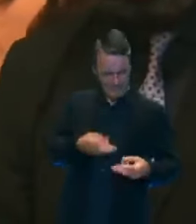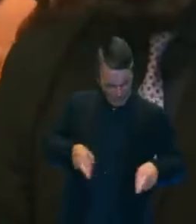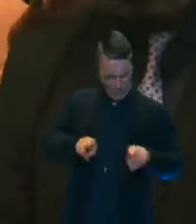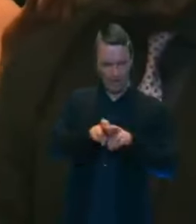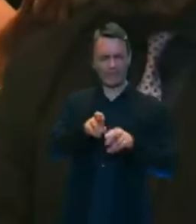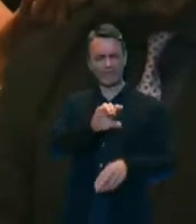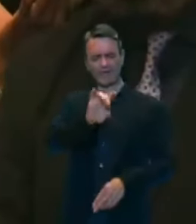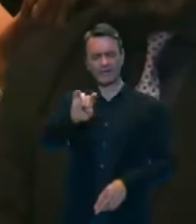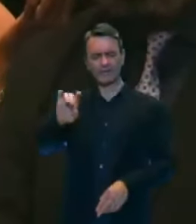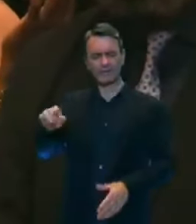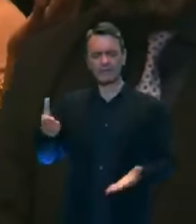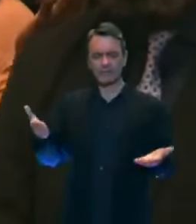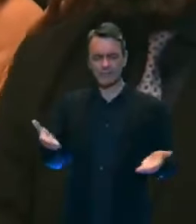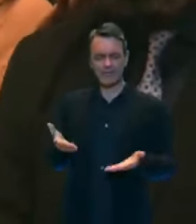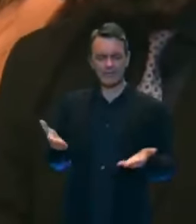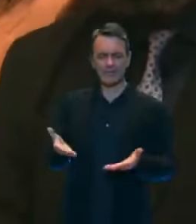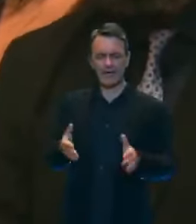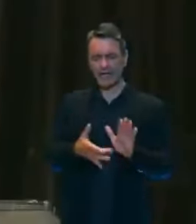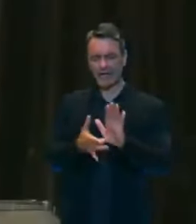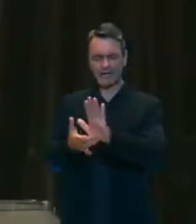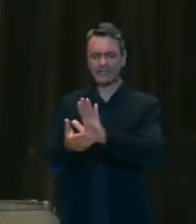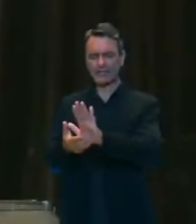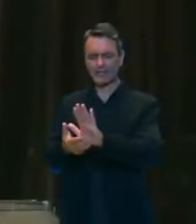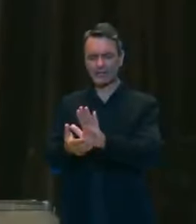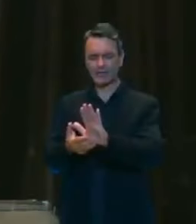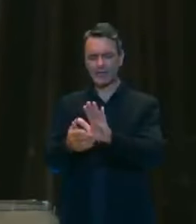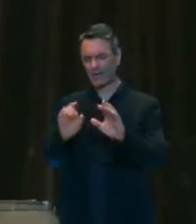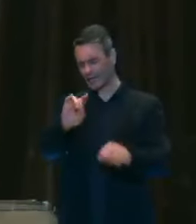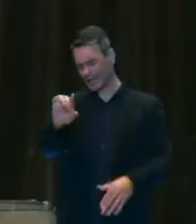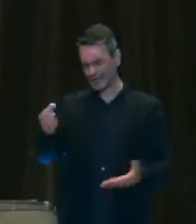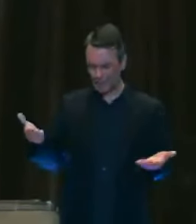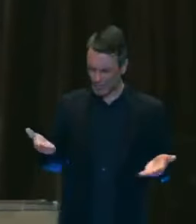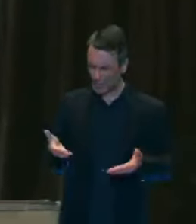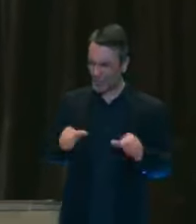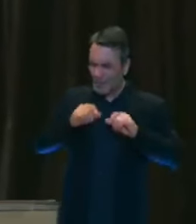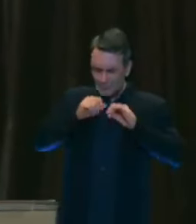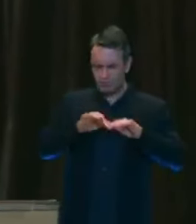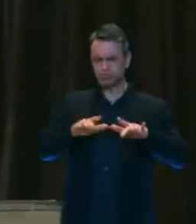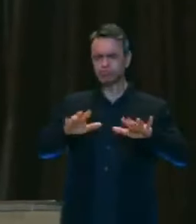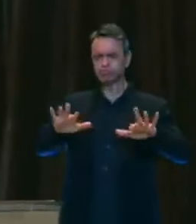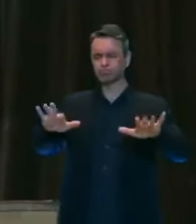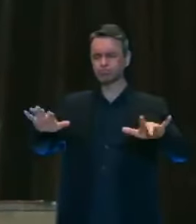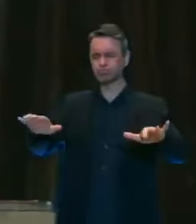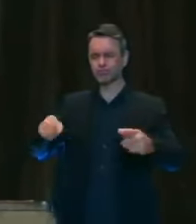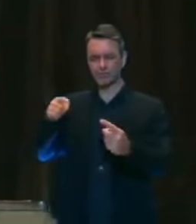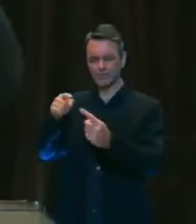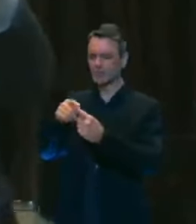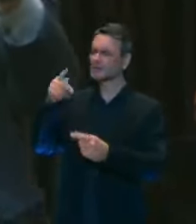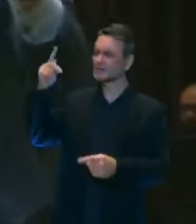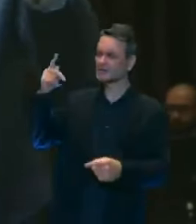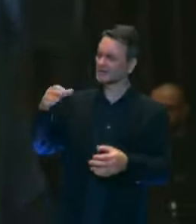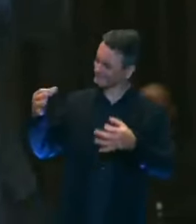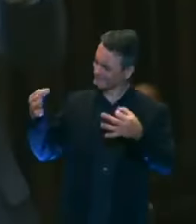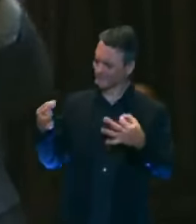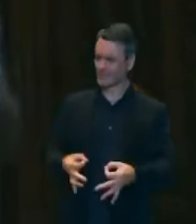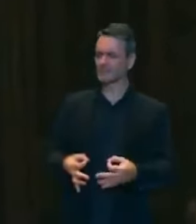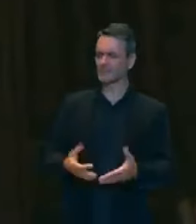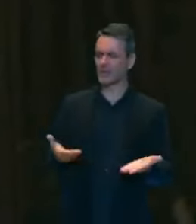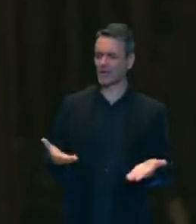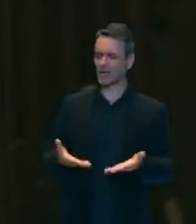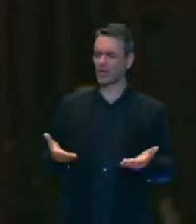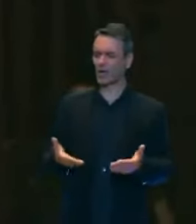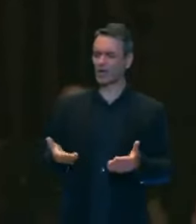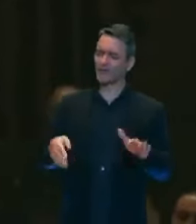filhos precisam seja liberado e derramado agora, para que cumpram seus propósitos. Viemos à casa do